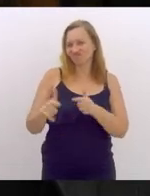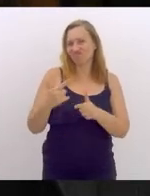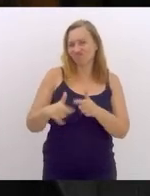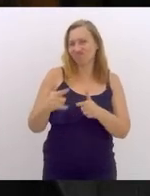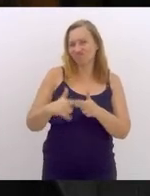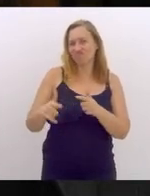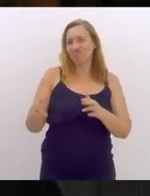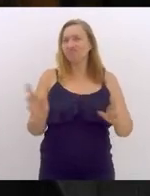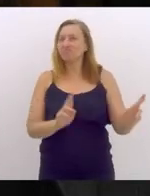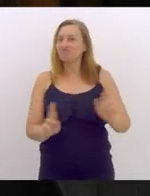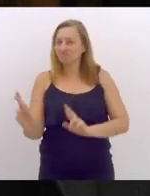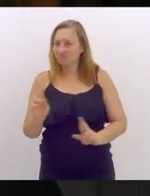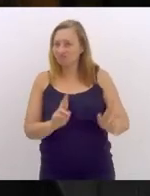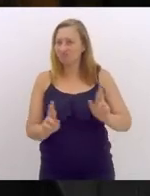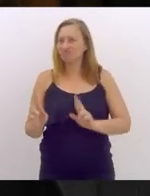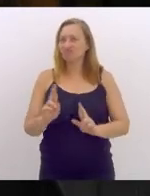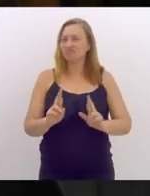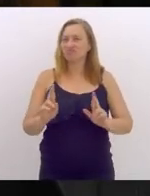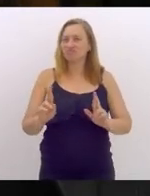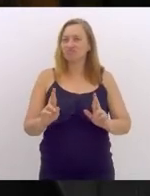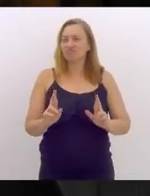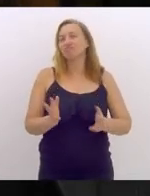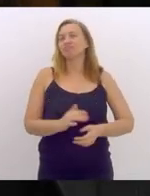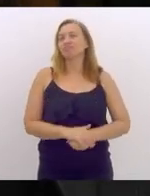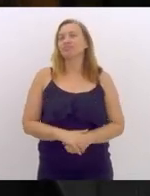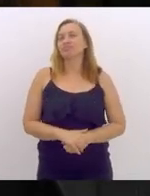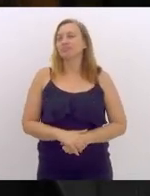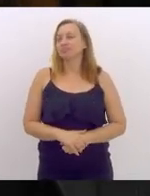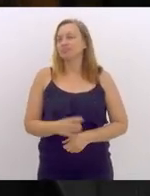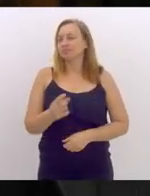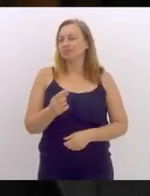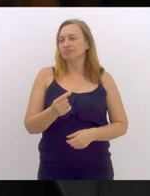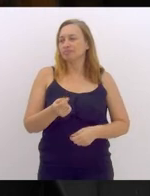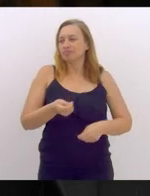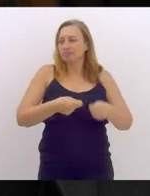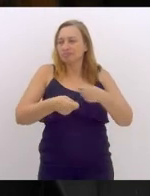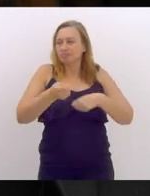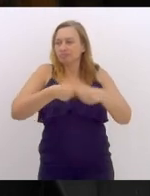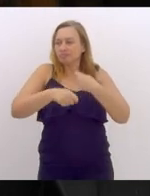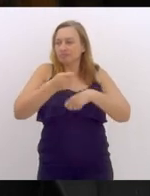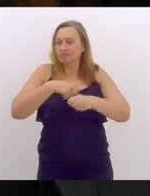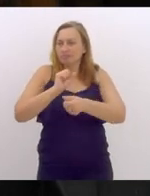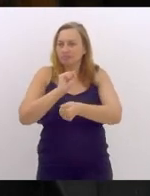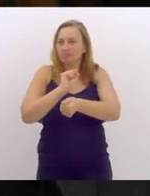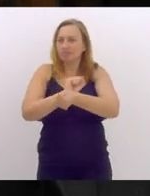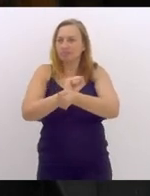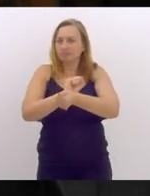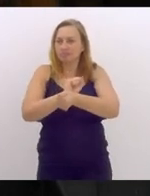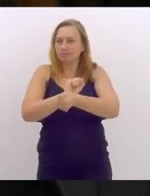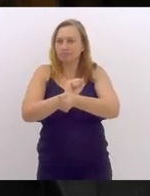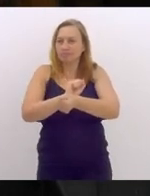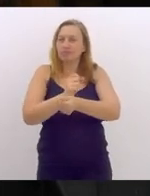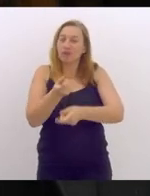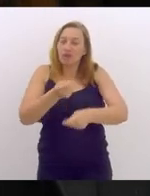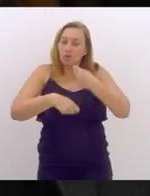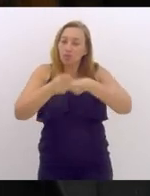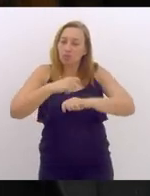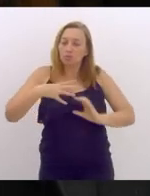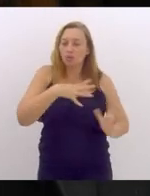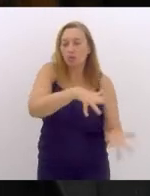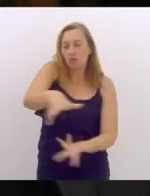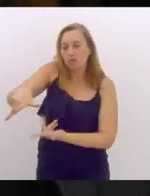associada a uma estagnação Econômica a economia mundial